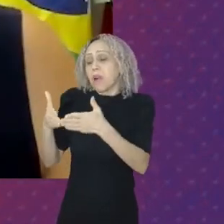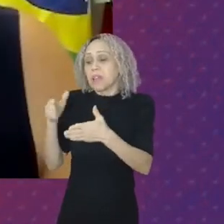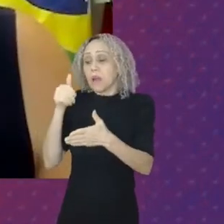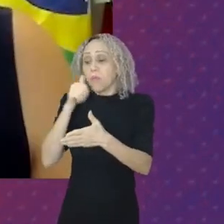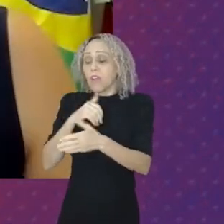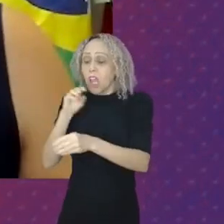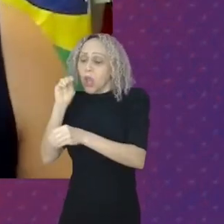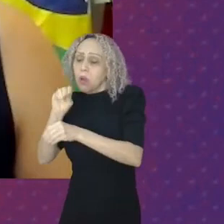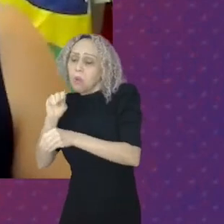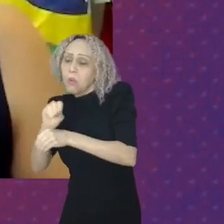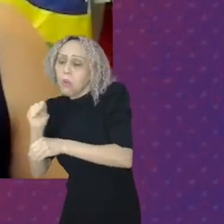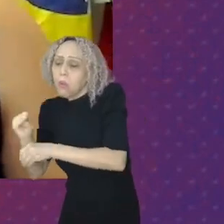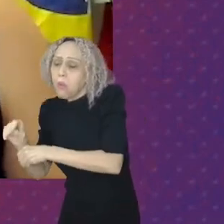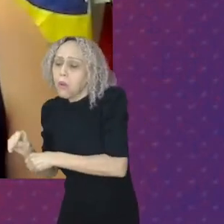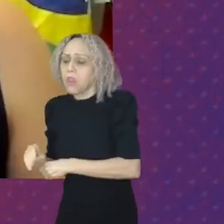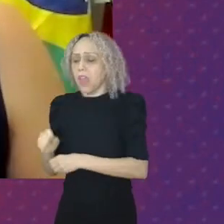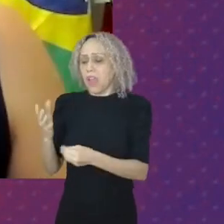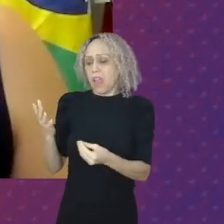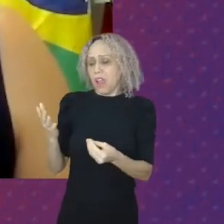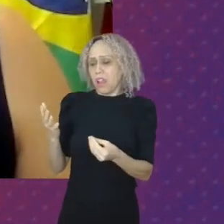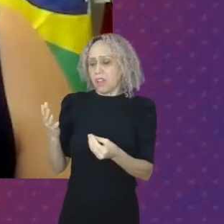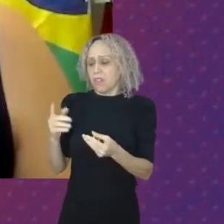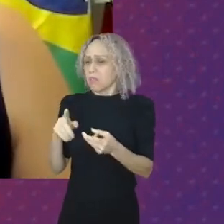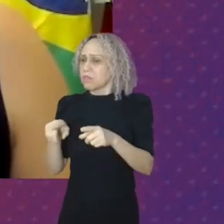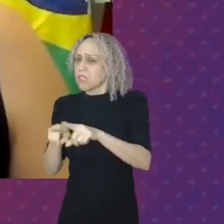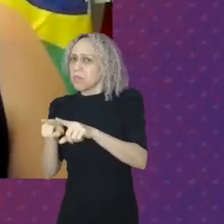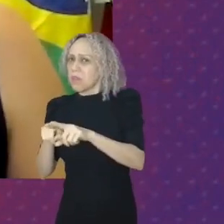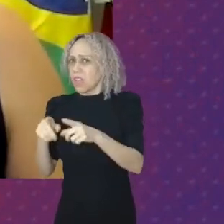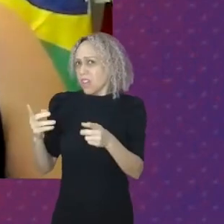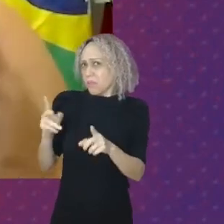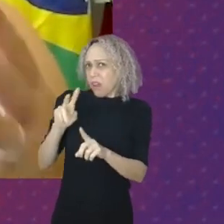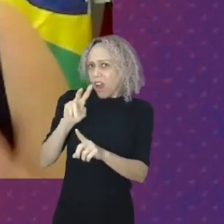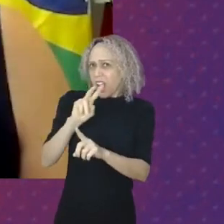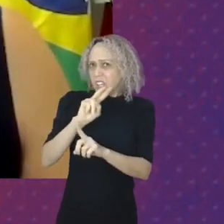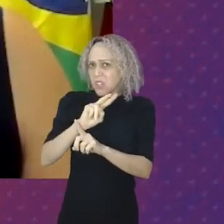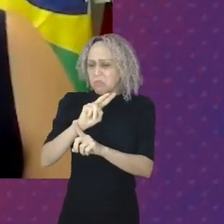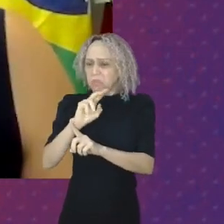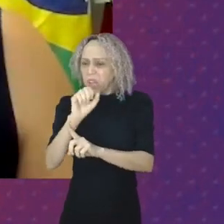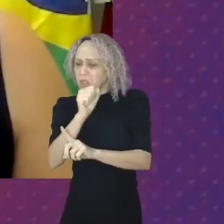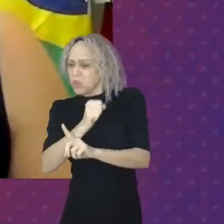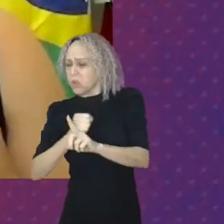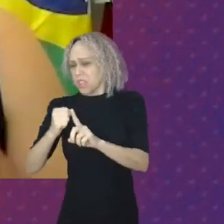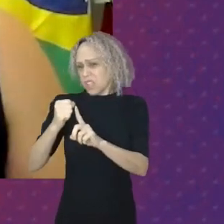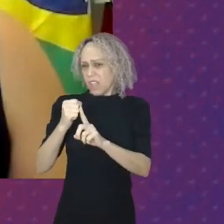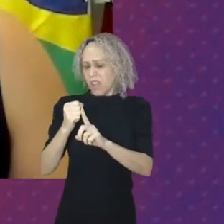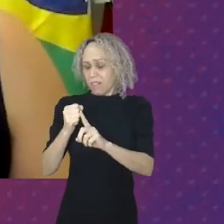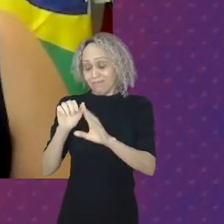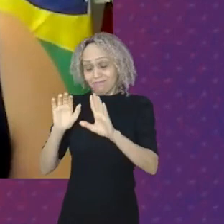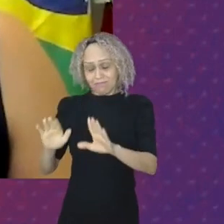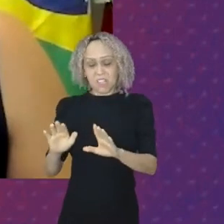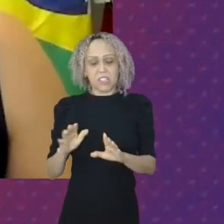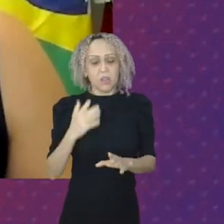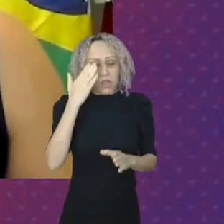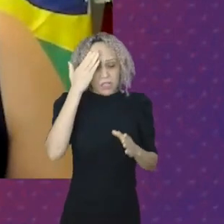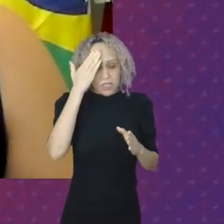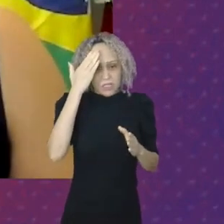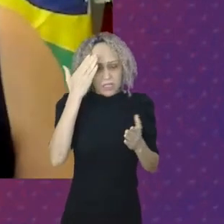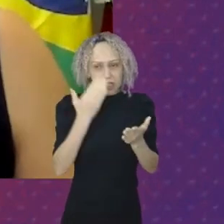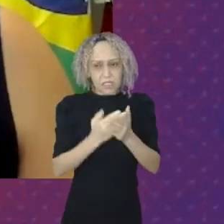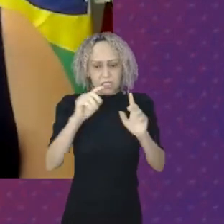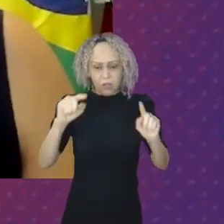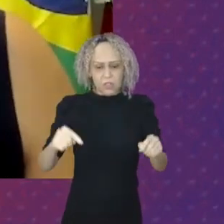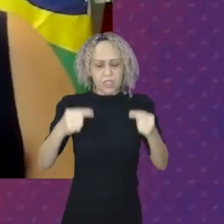mais social. Porém, eu acredito que é um desafio da política e do